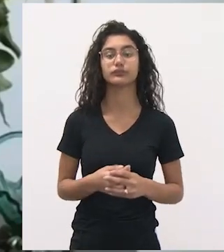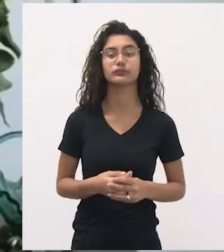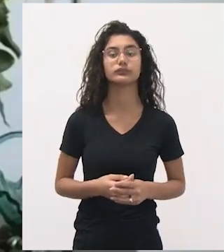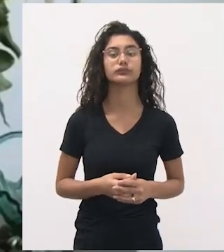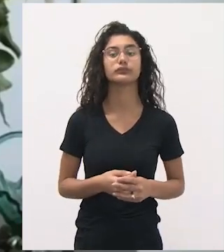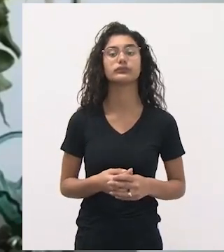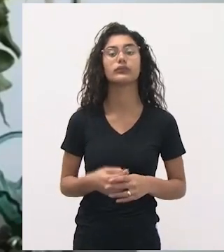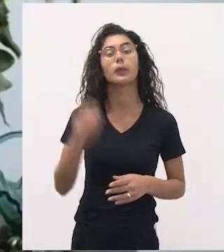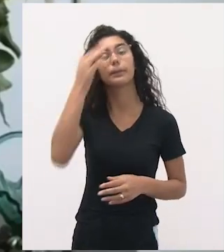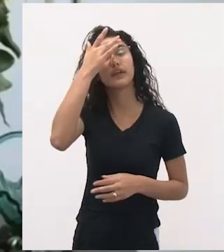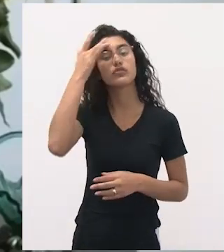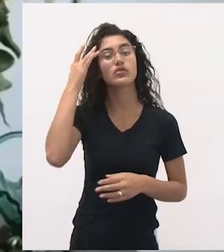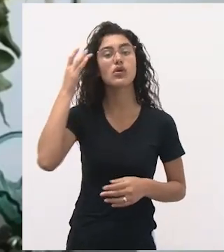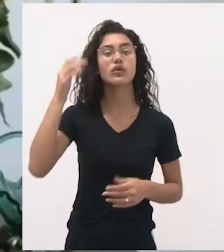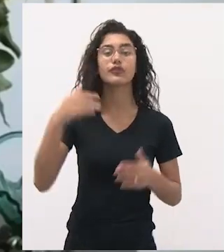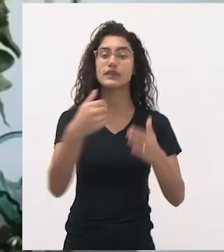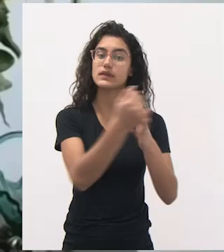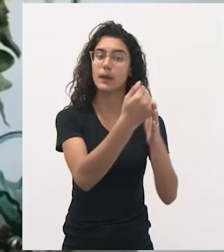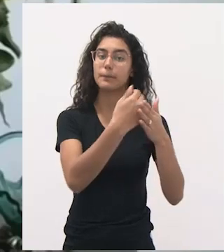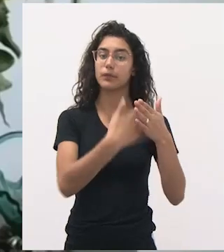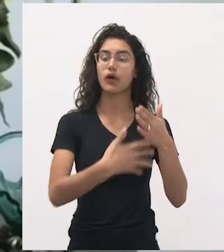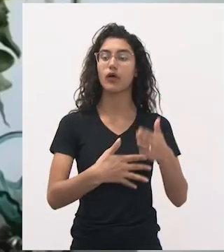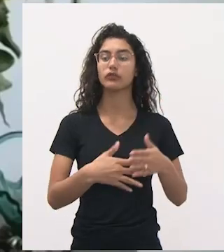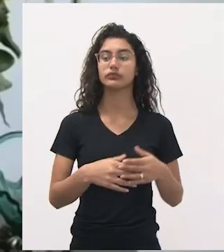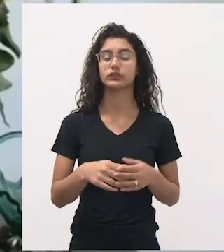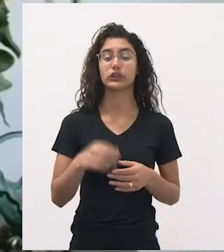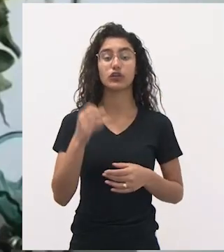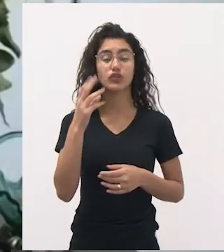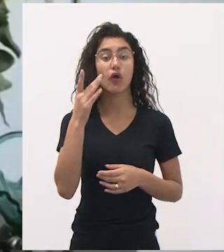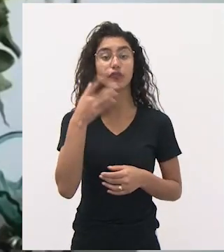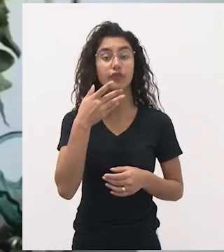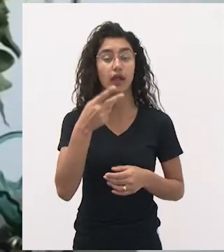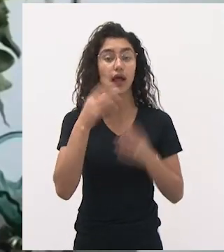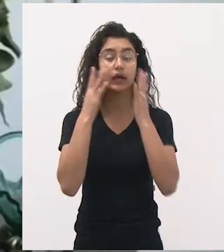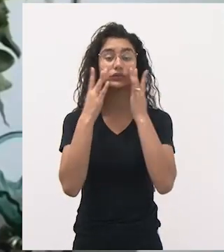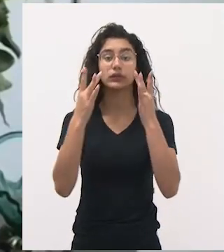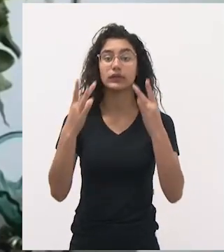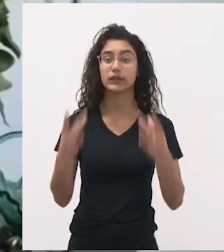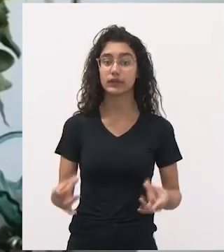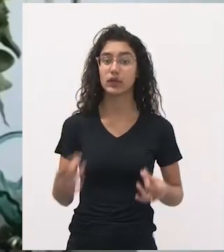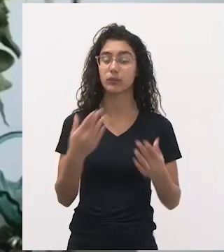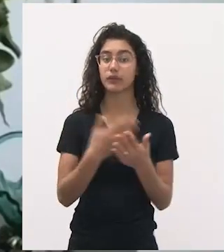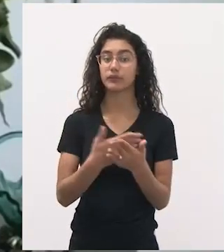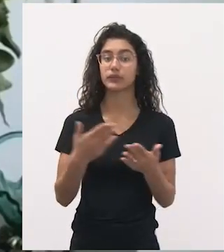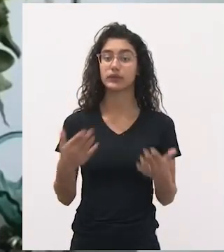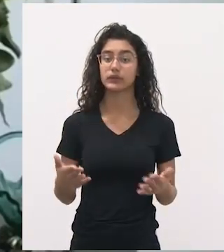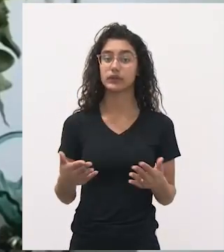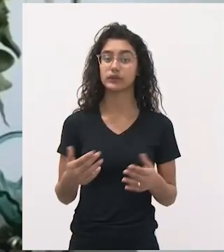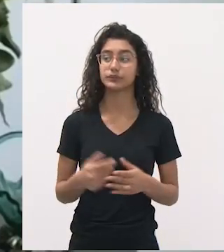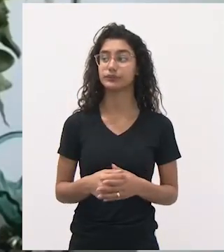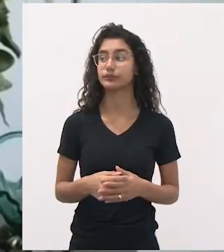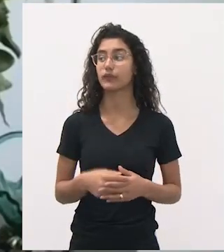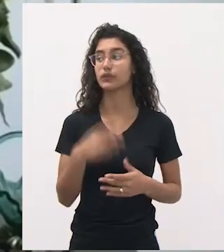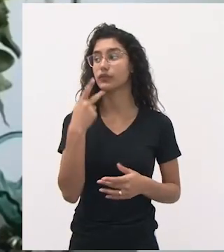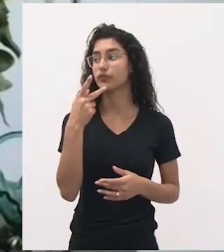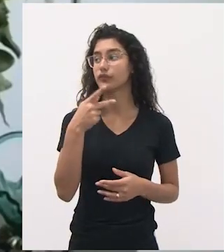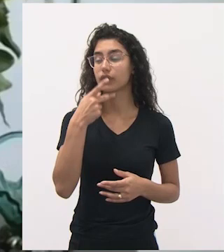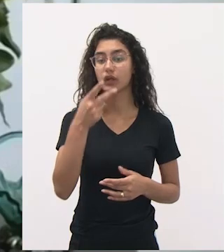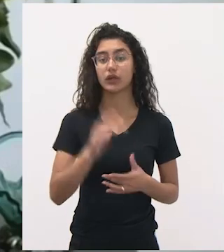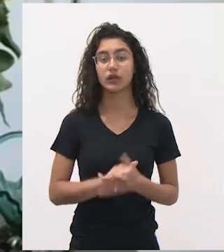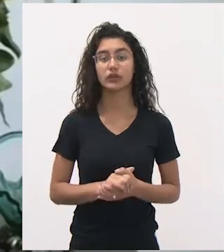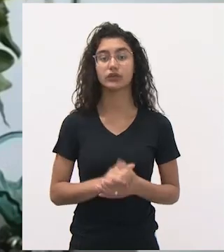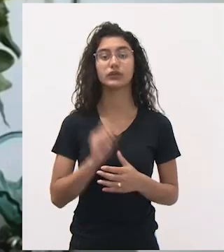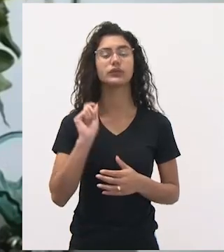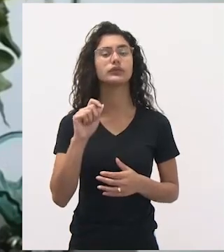Então, eu só gostaria de, novamente, só chamar a atenção de vocês para esse momento que nós estamos falando aqui. O